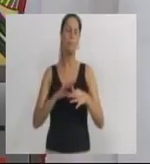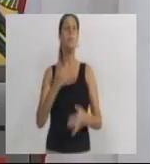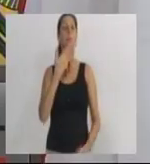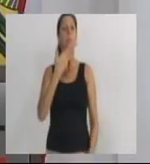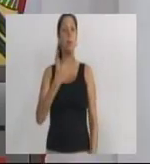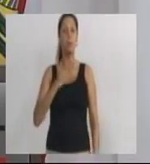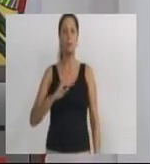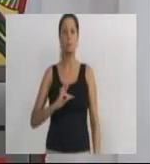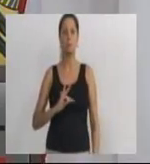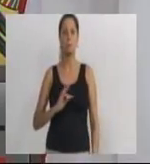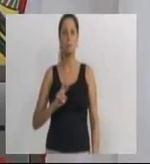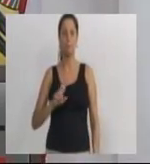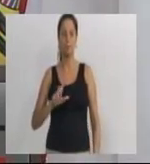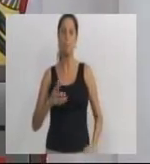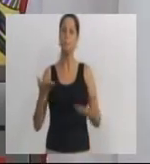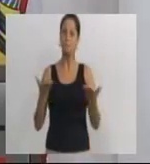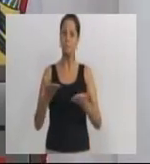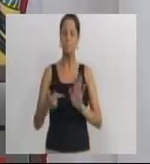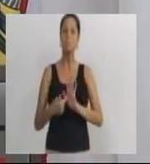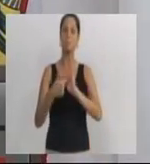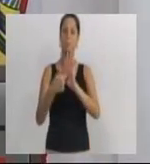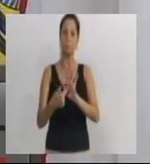TVL para liberar